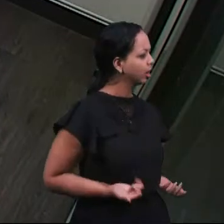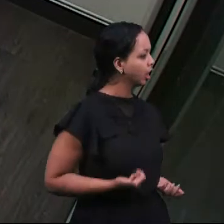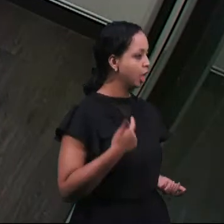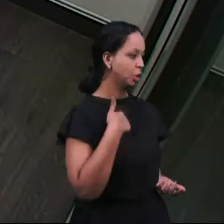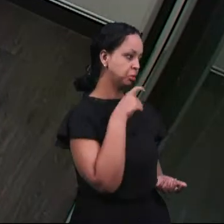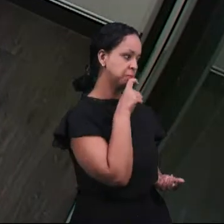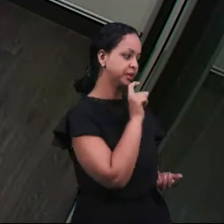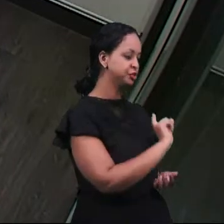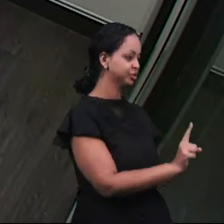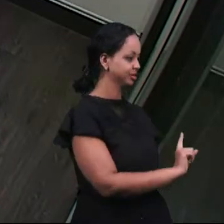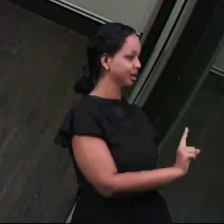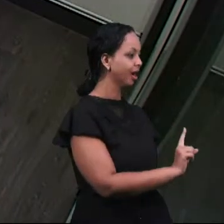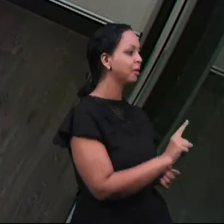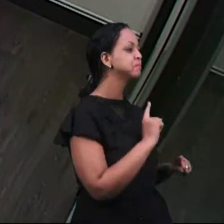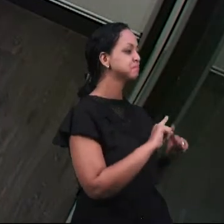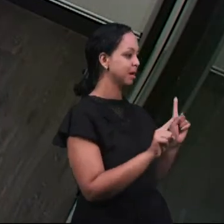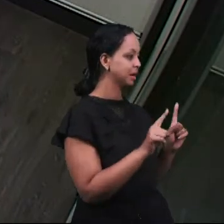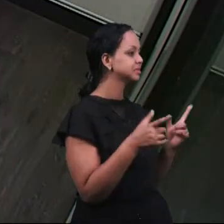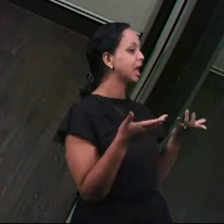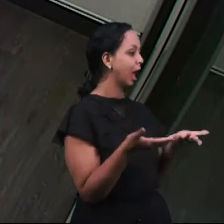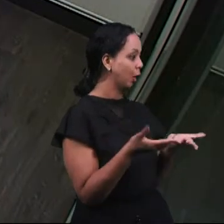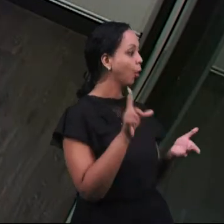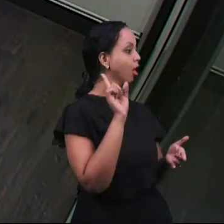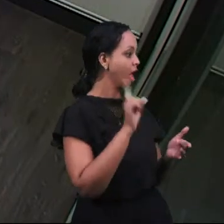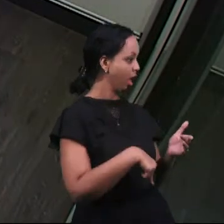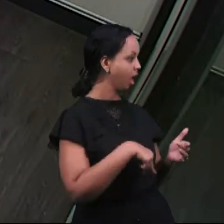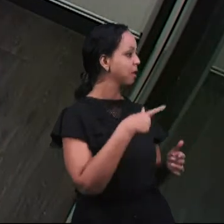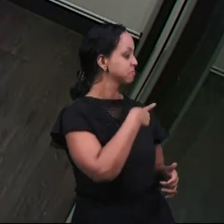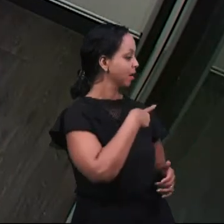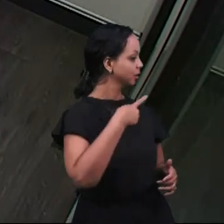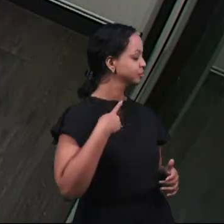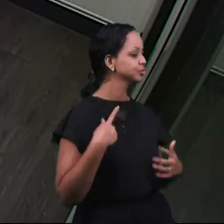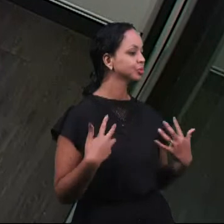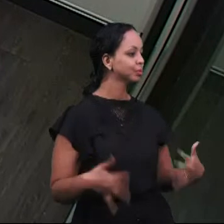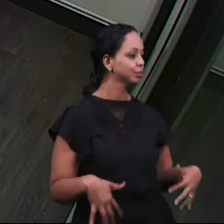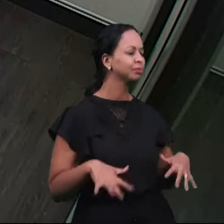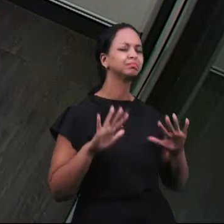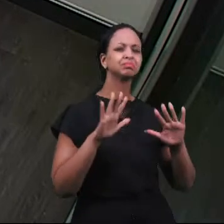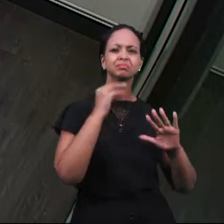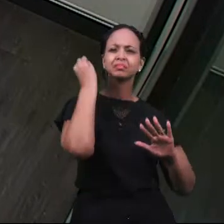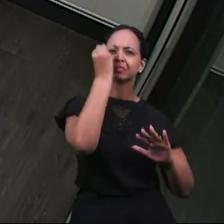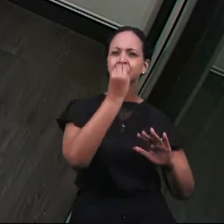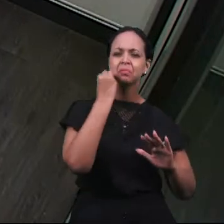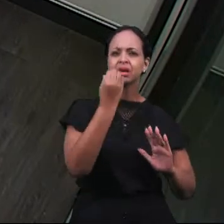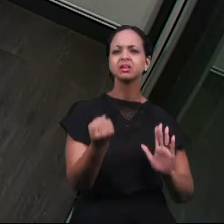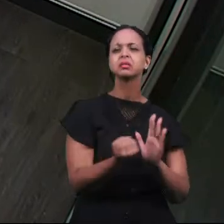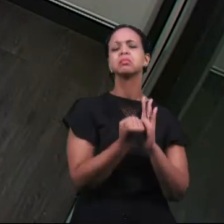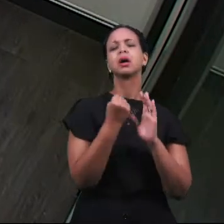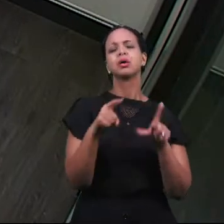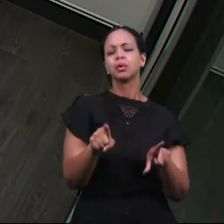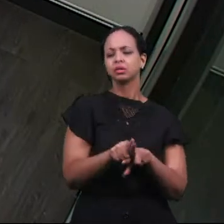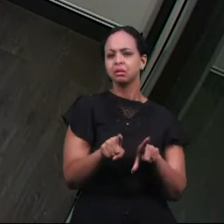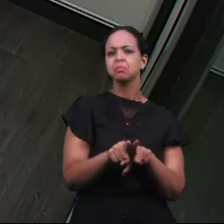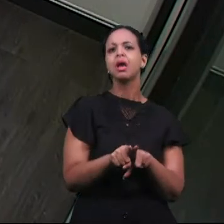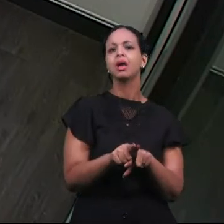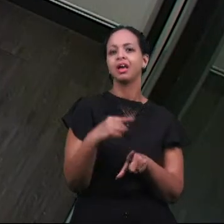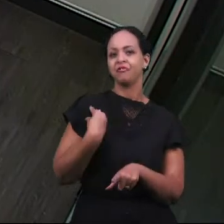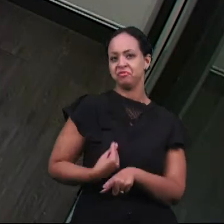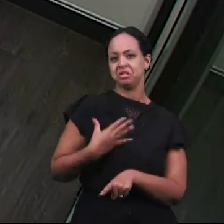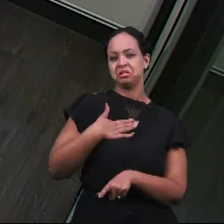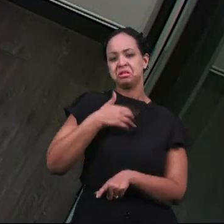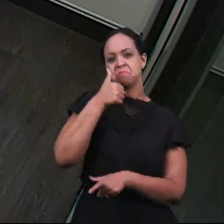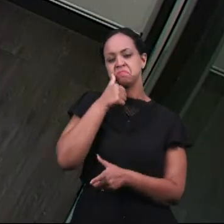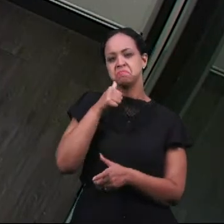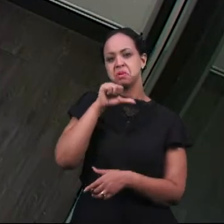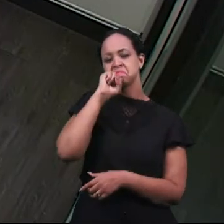não, mas ele foi ordenado agora. Olha aí. E aí foi uma experiência que marcou também a vida dela. E sonhos,